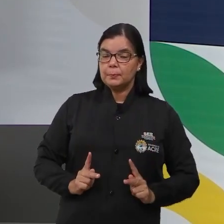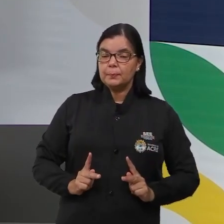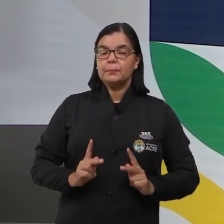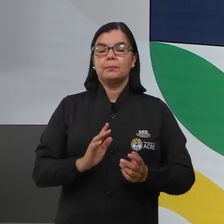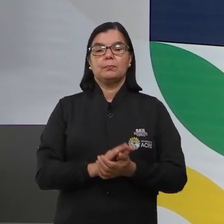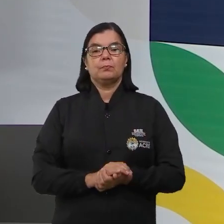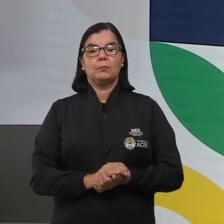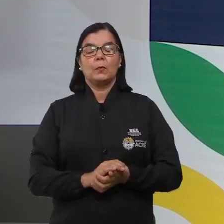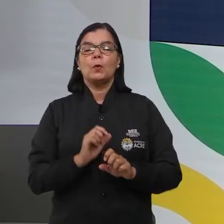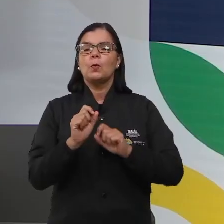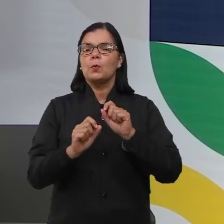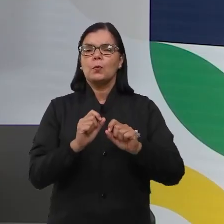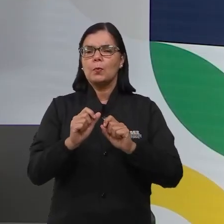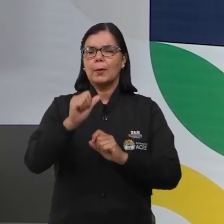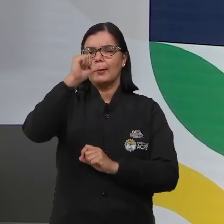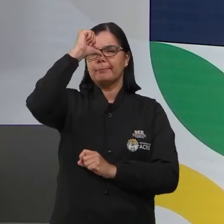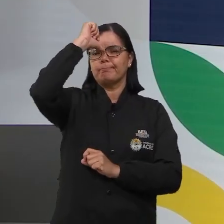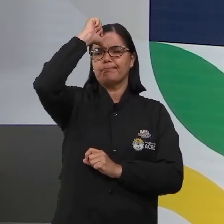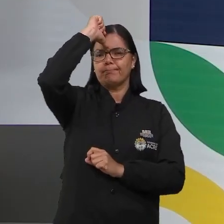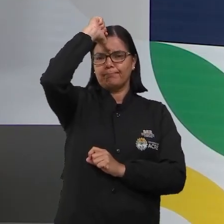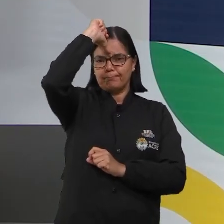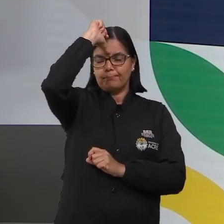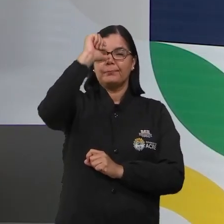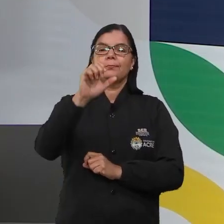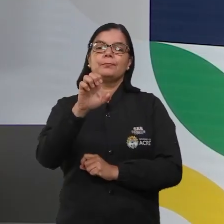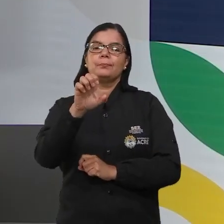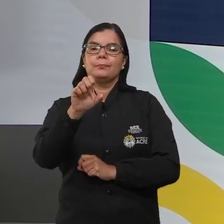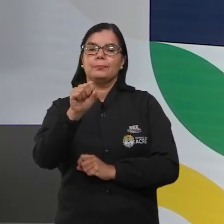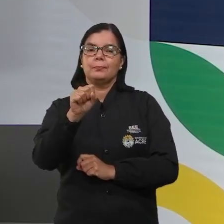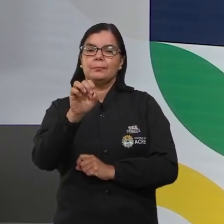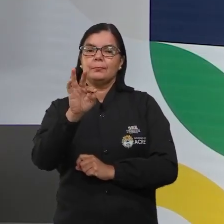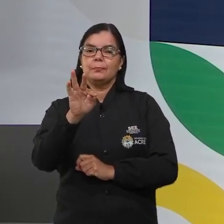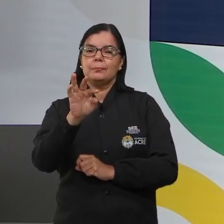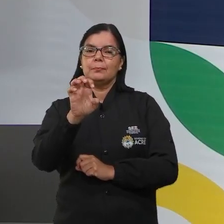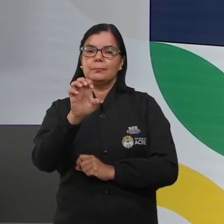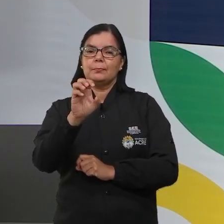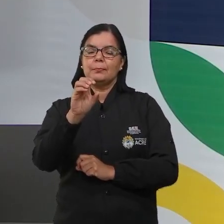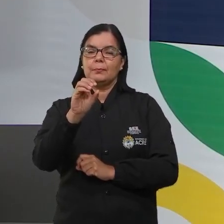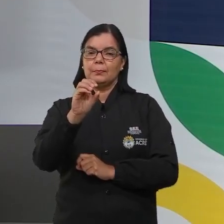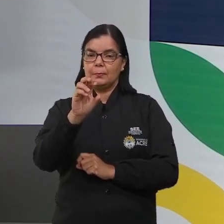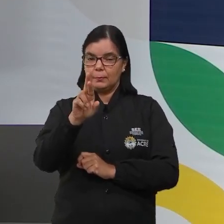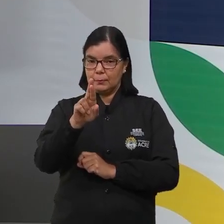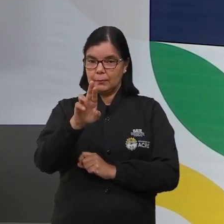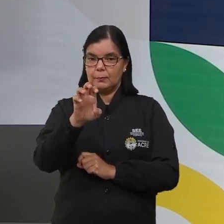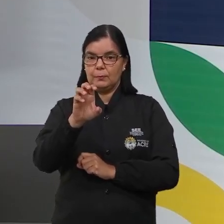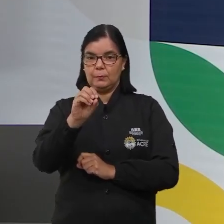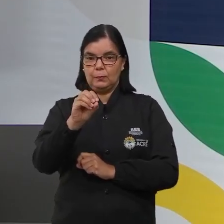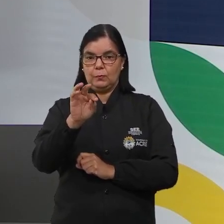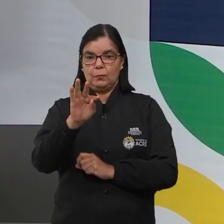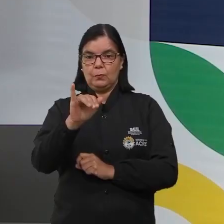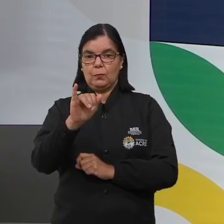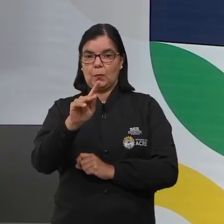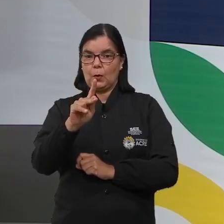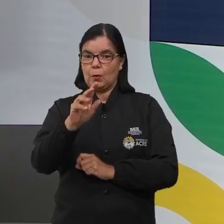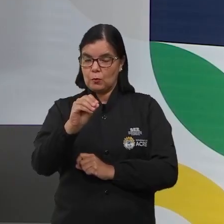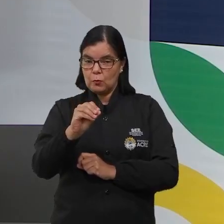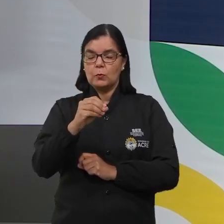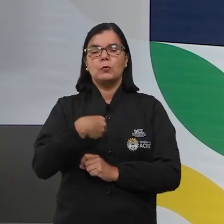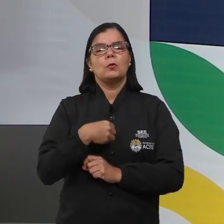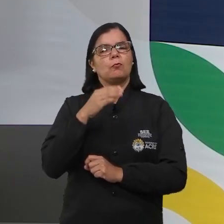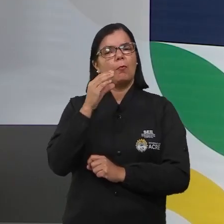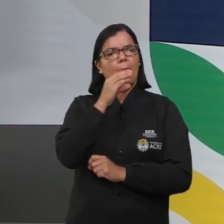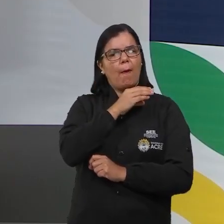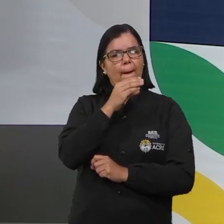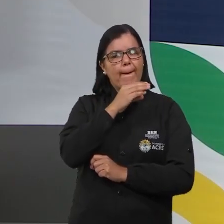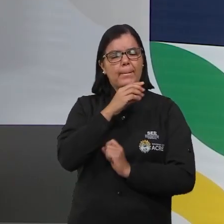com estereótipos. Lembra que a gente falou numa outra aula de arte sobre essa questão dos estereótipos, de repente a gente